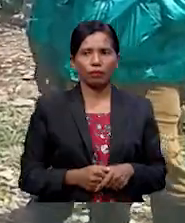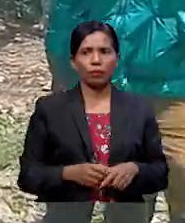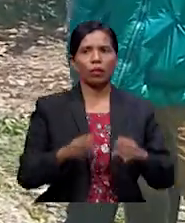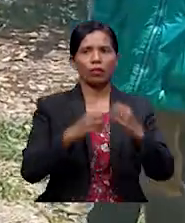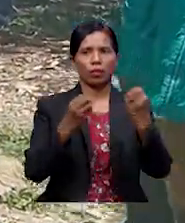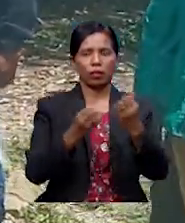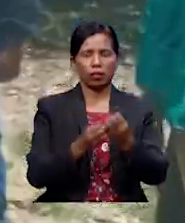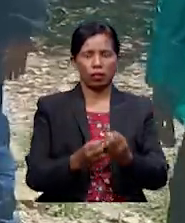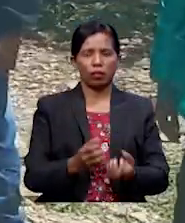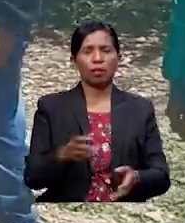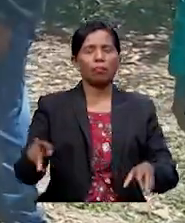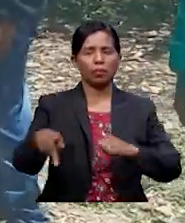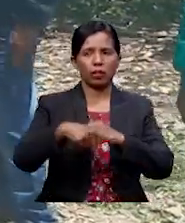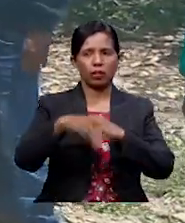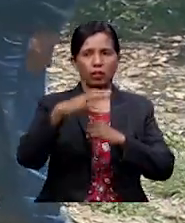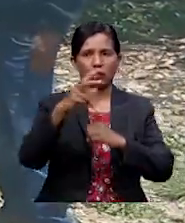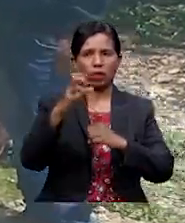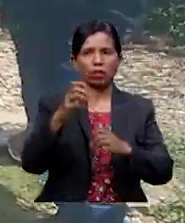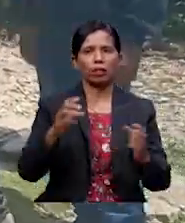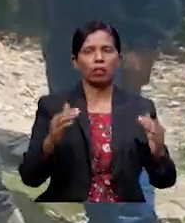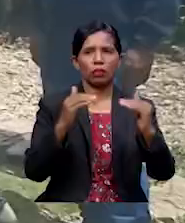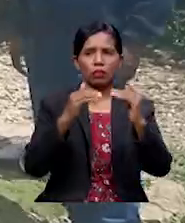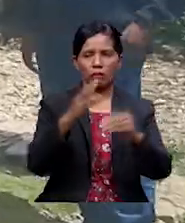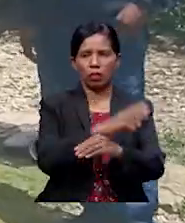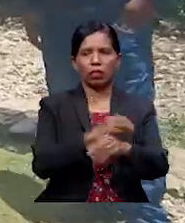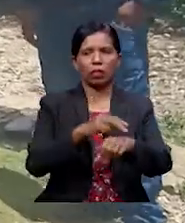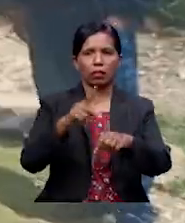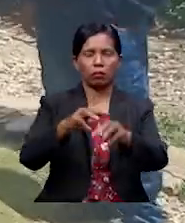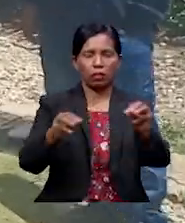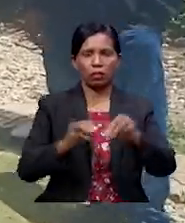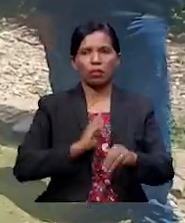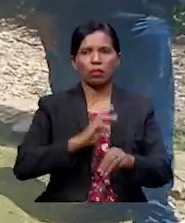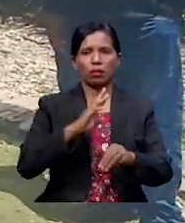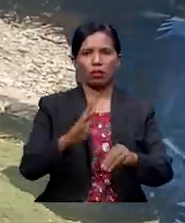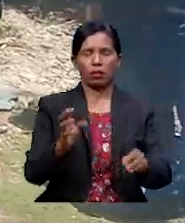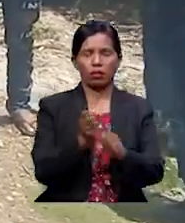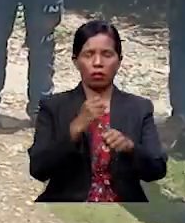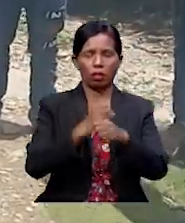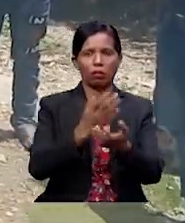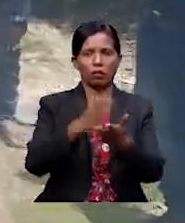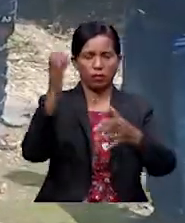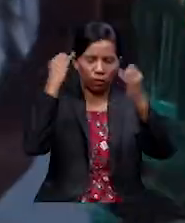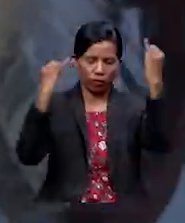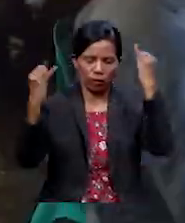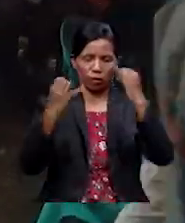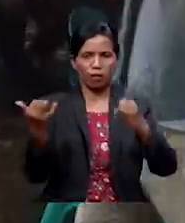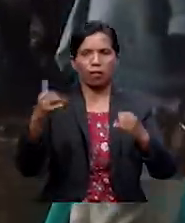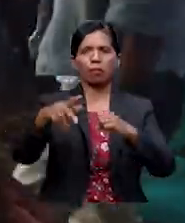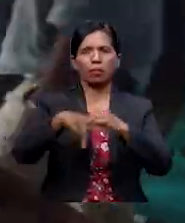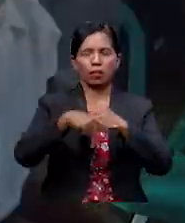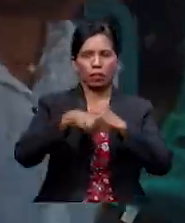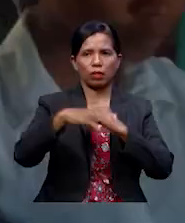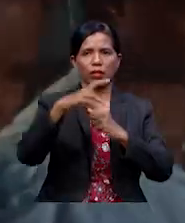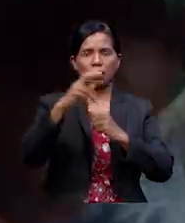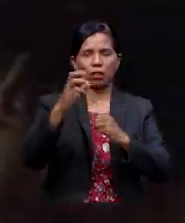Organização que libertana a partir do CNRT, o Instituto Nacional do Município Hermera, a atividade de consolidação para militante, no simpatizante a partir do CNRT,